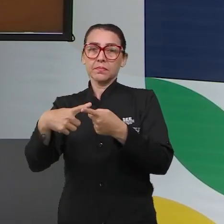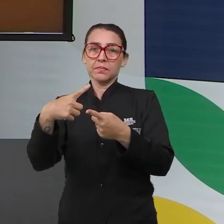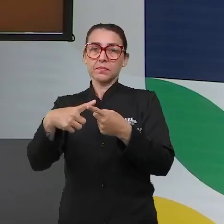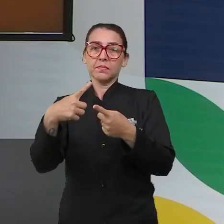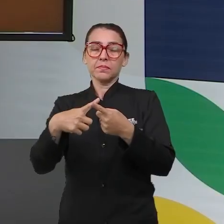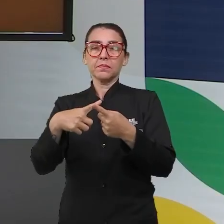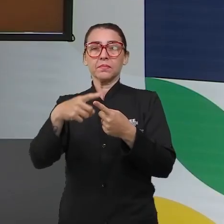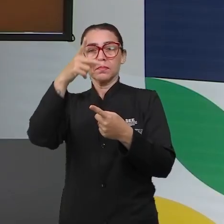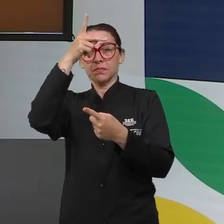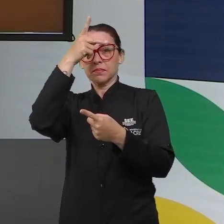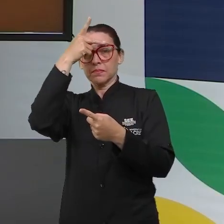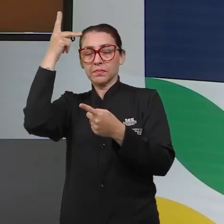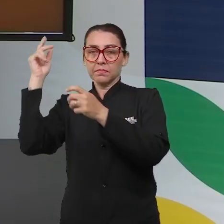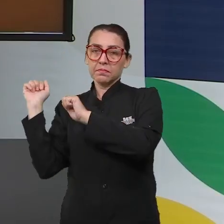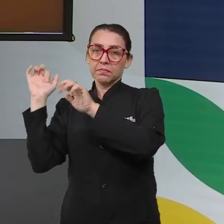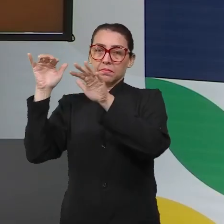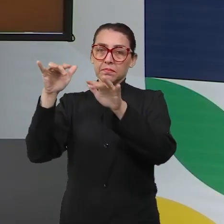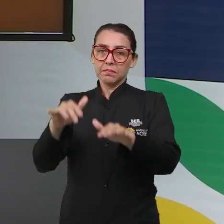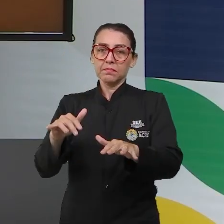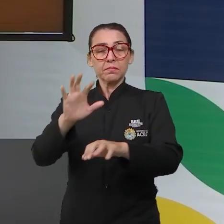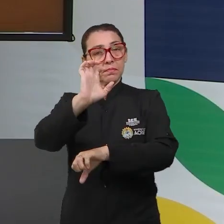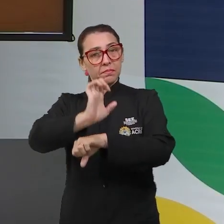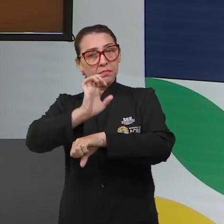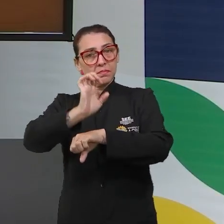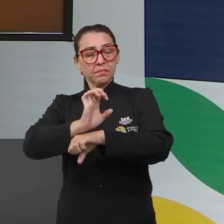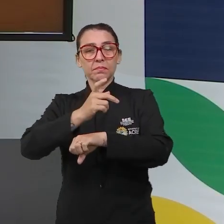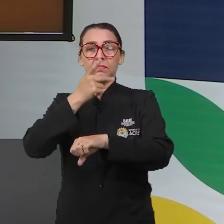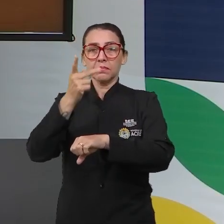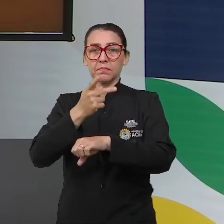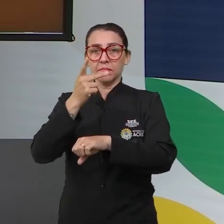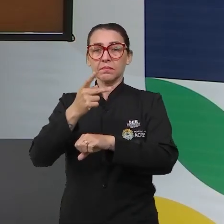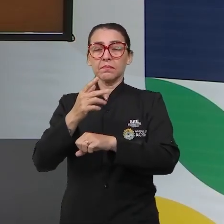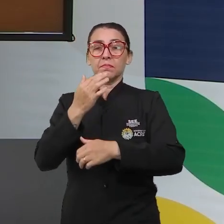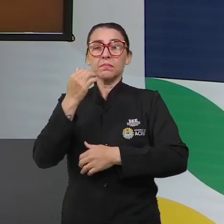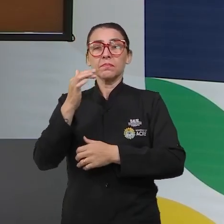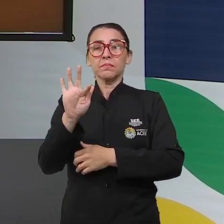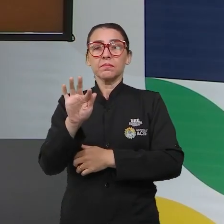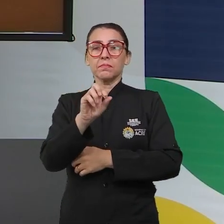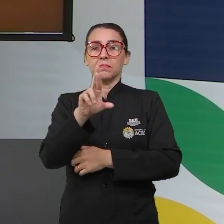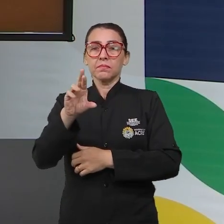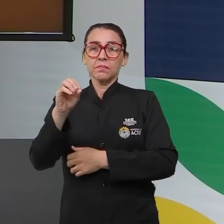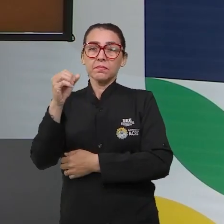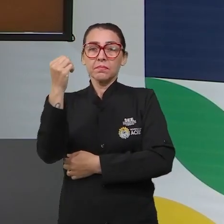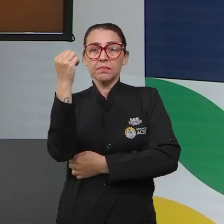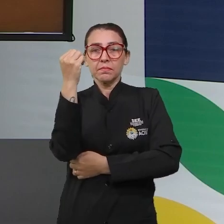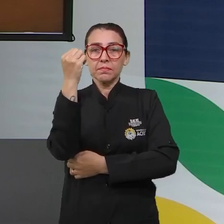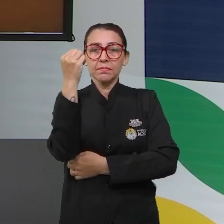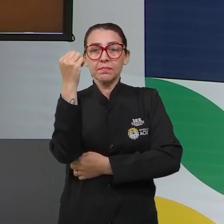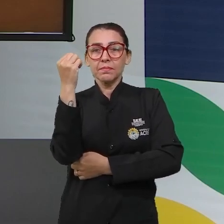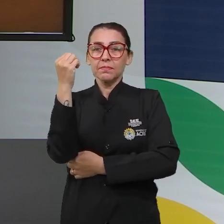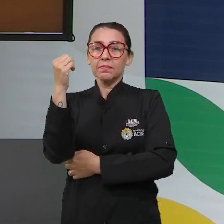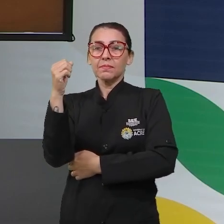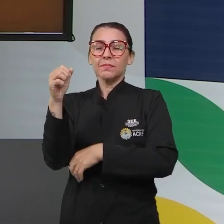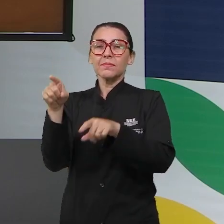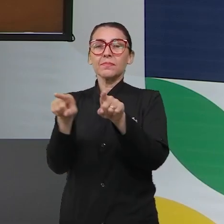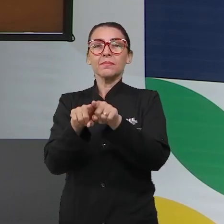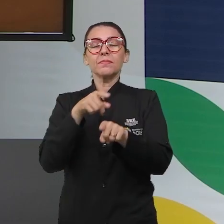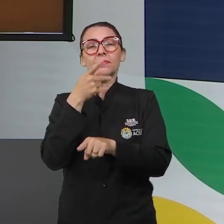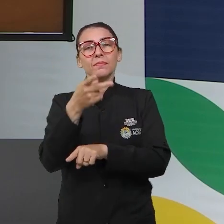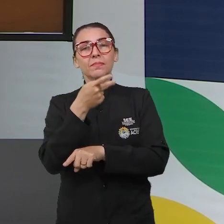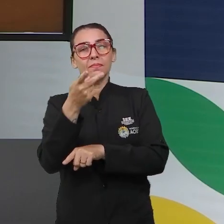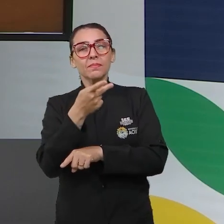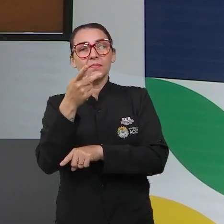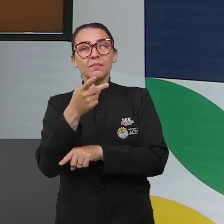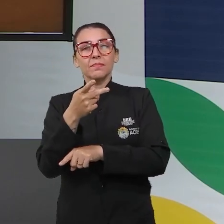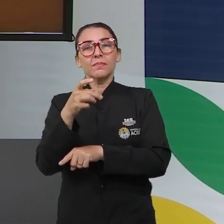dos nordestinos que vieram aqui para o nosso estado, a gente está falando de forró, né, a gente está falando de pé de serra, a gente está falando de